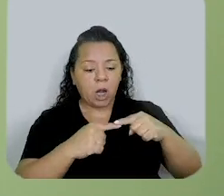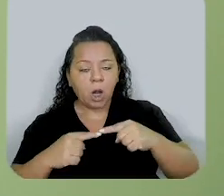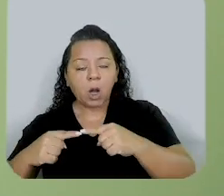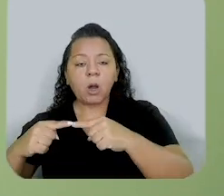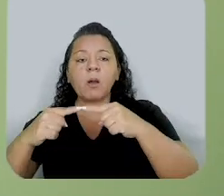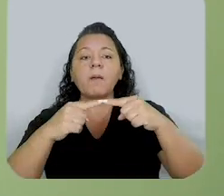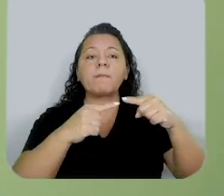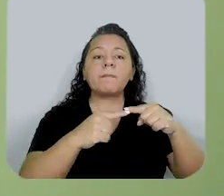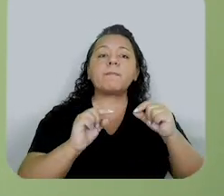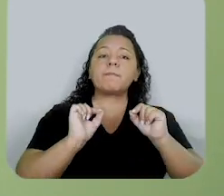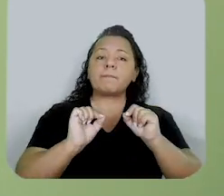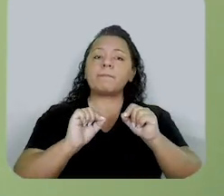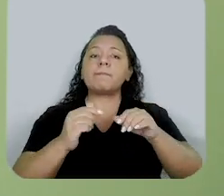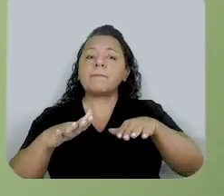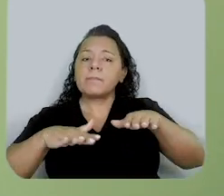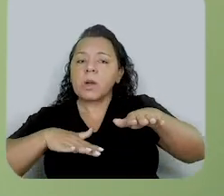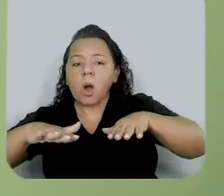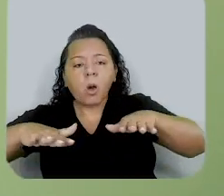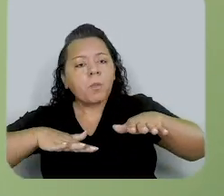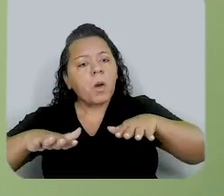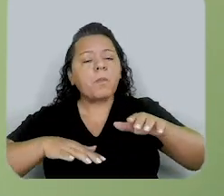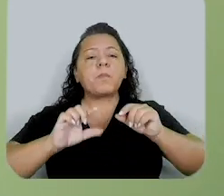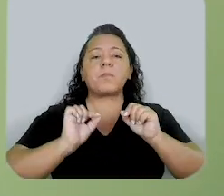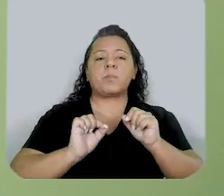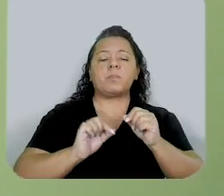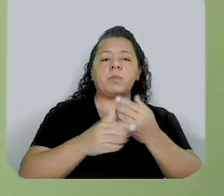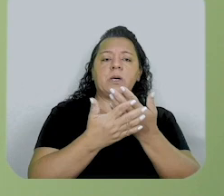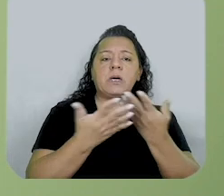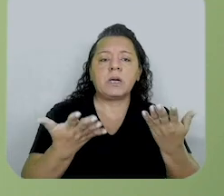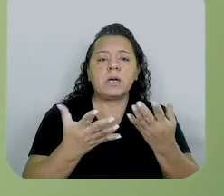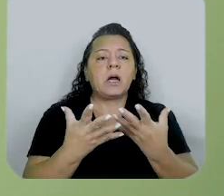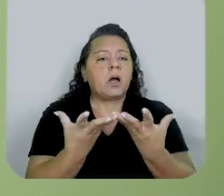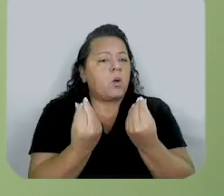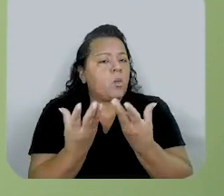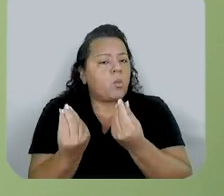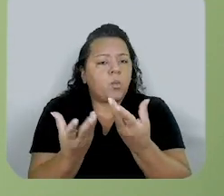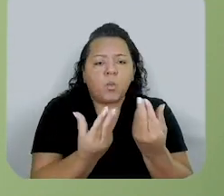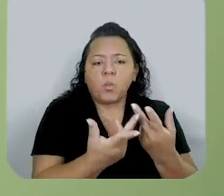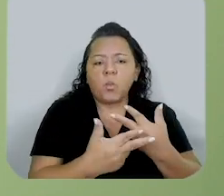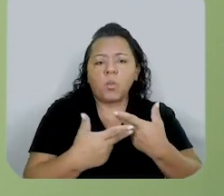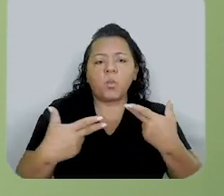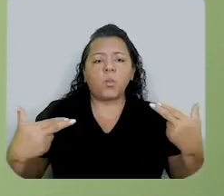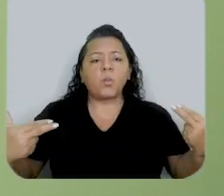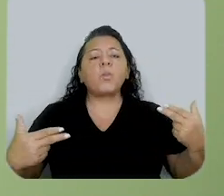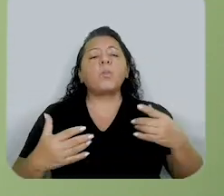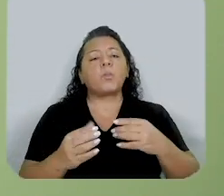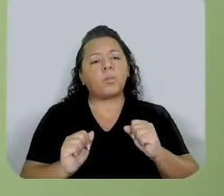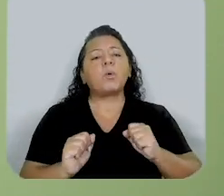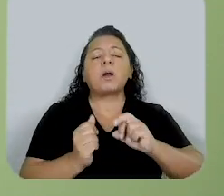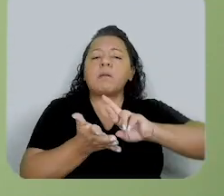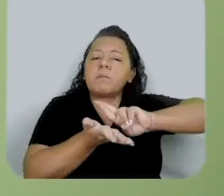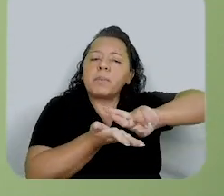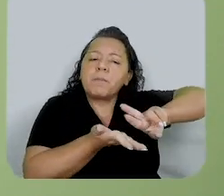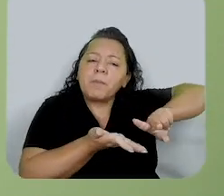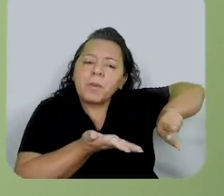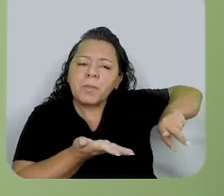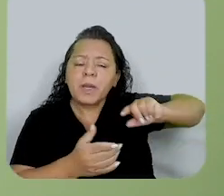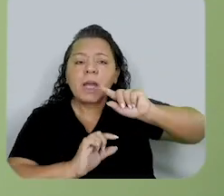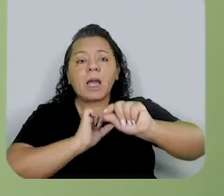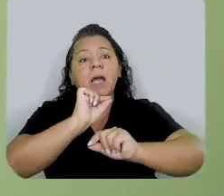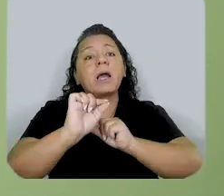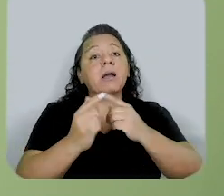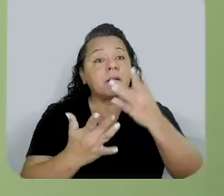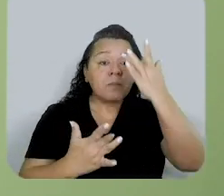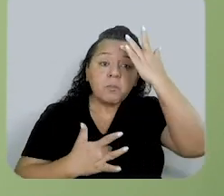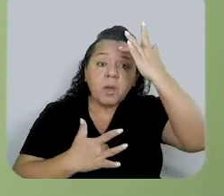relacionado com a mobilidade, com a abundância, com a fartura, com a questão da sobrevivência, também está relacionada